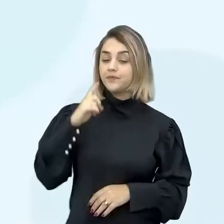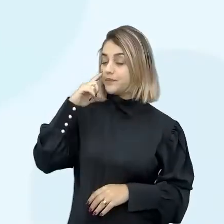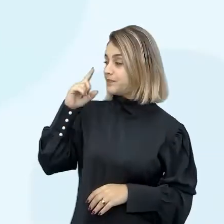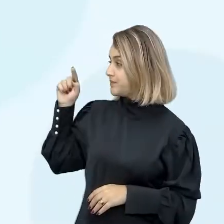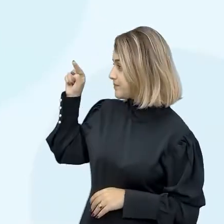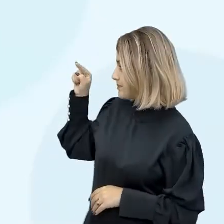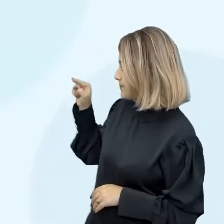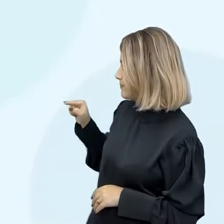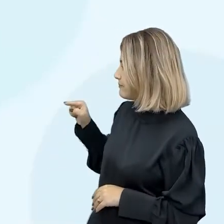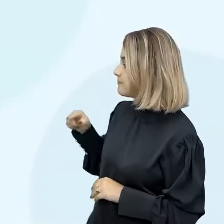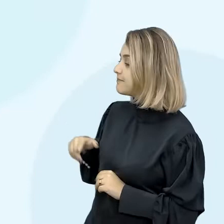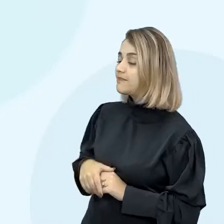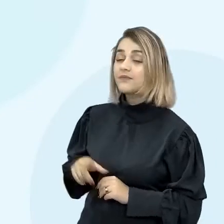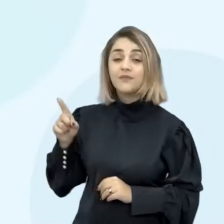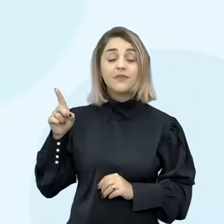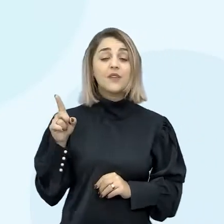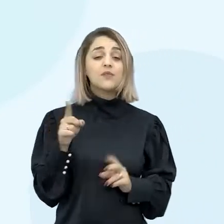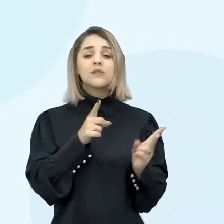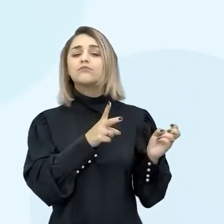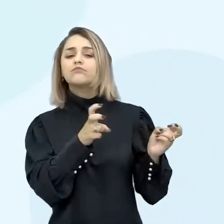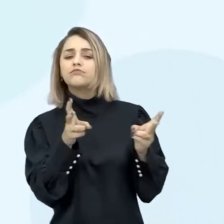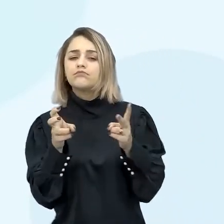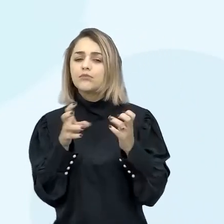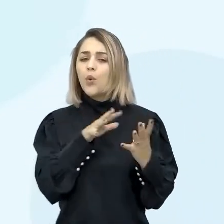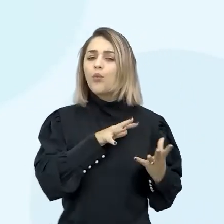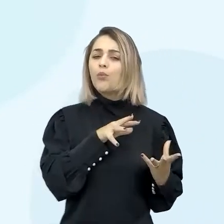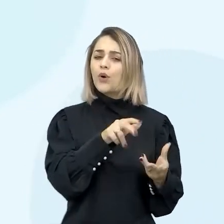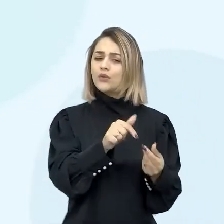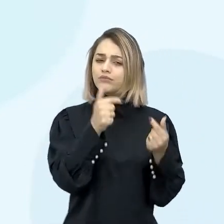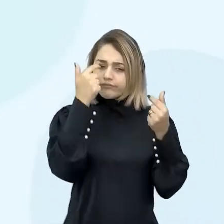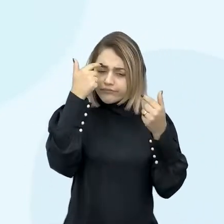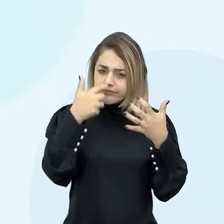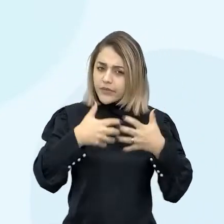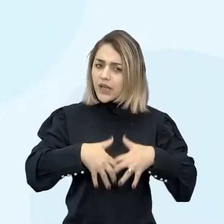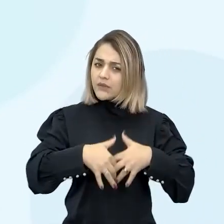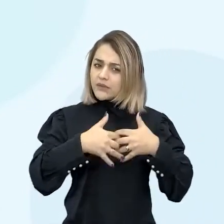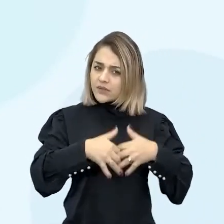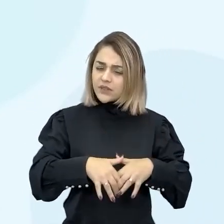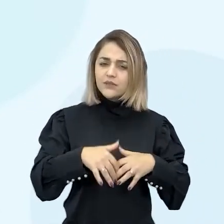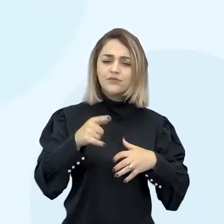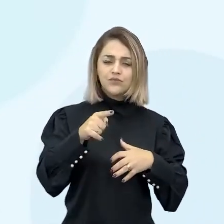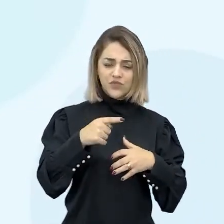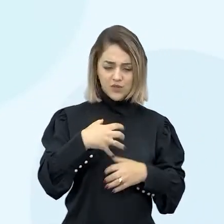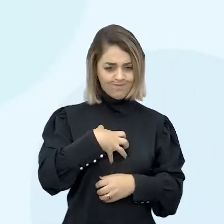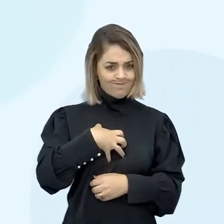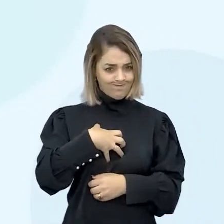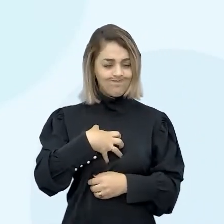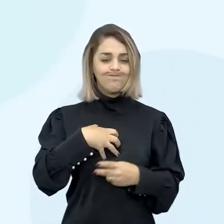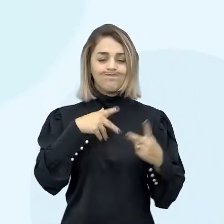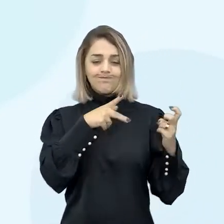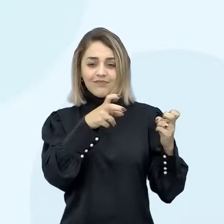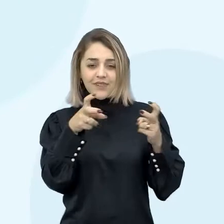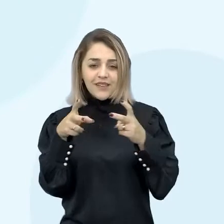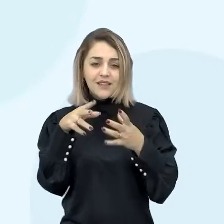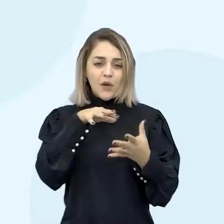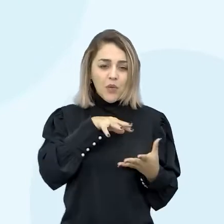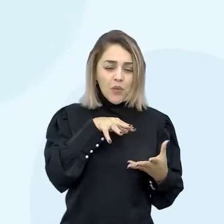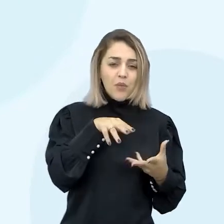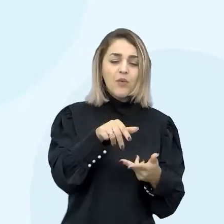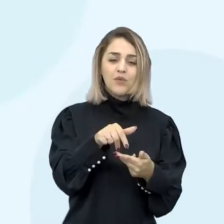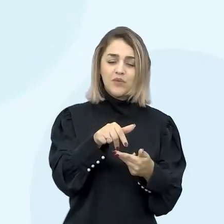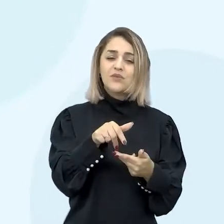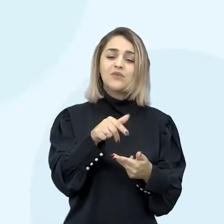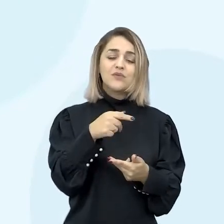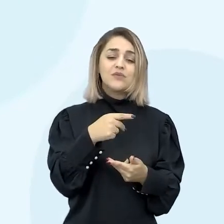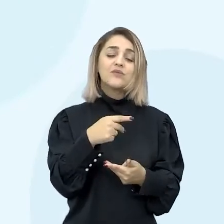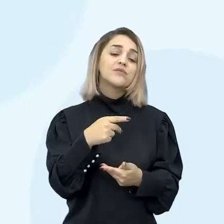você percebe o mundo? Reflita sobre isso. Como você percebe o mundo? Como você vê? Porque a sua maneira que você percebe o mundo tem que ser... A maneira